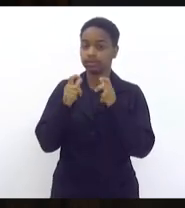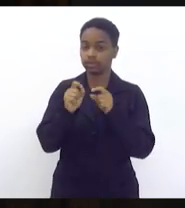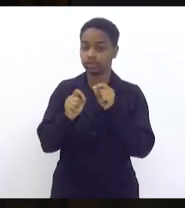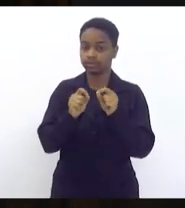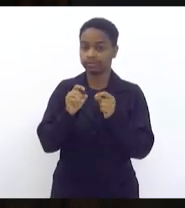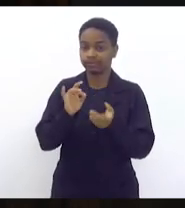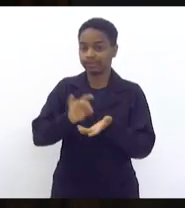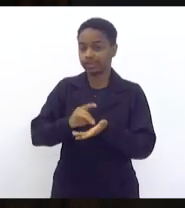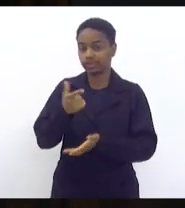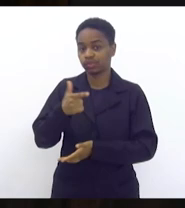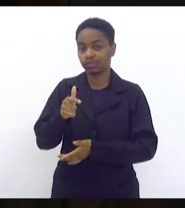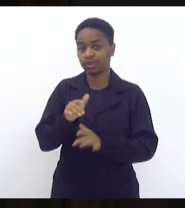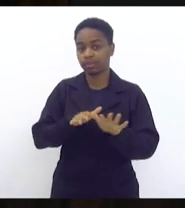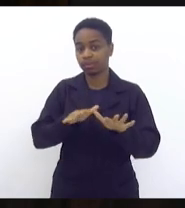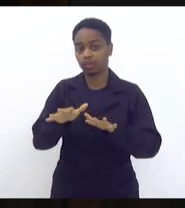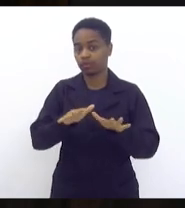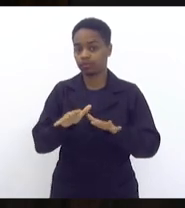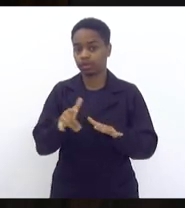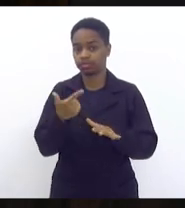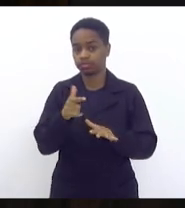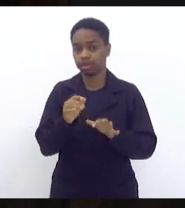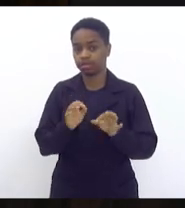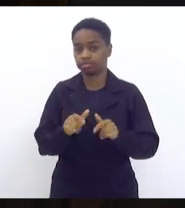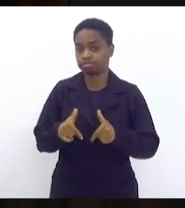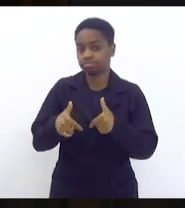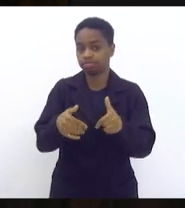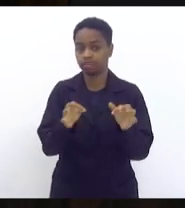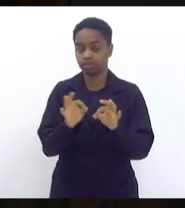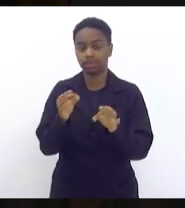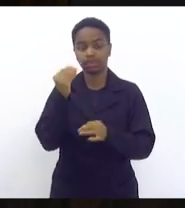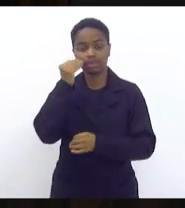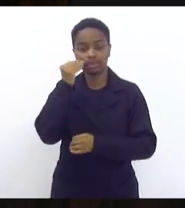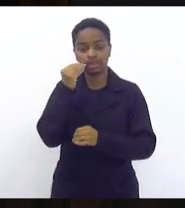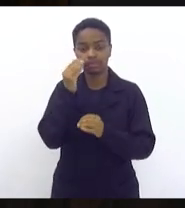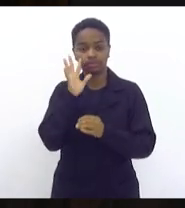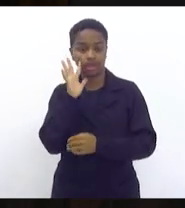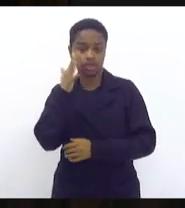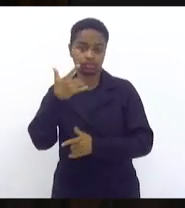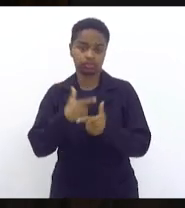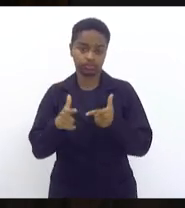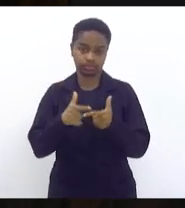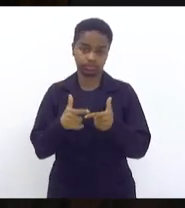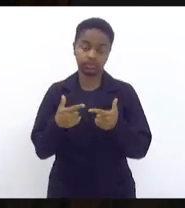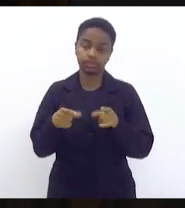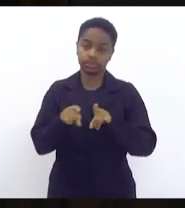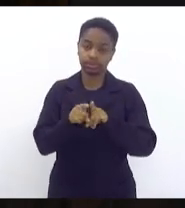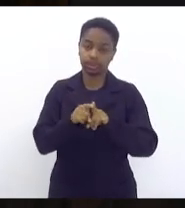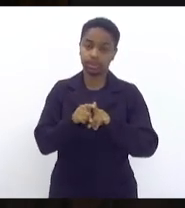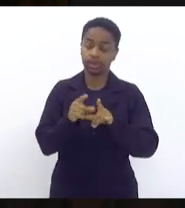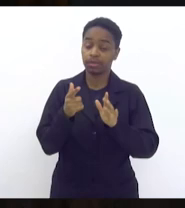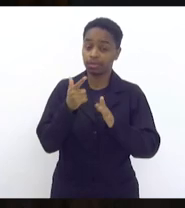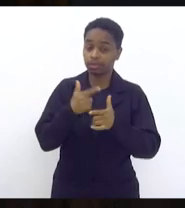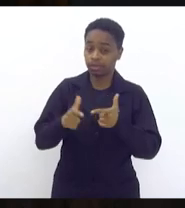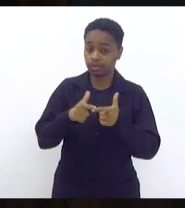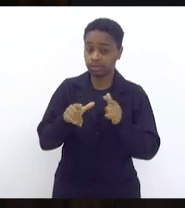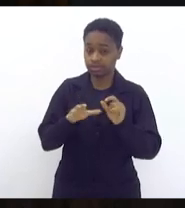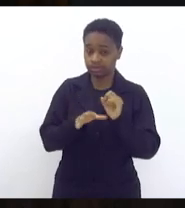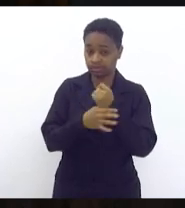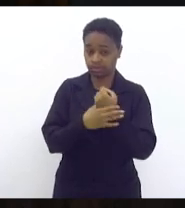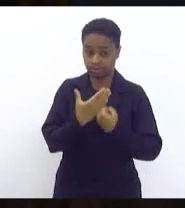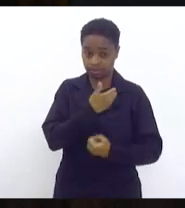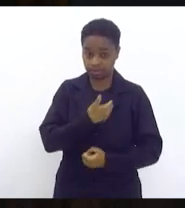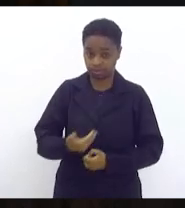um movimento real e concreto para enfrentar essa questão. E os problemas da segurança pública,